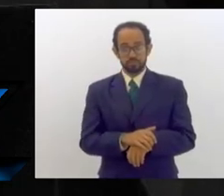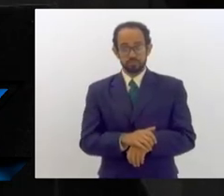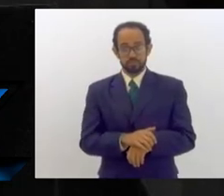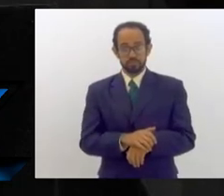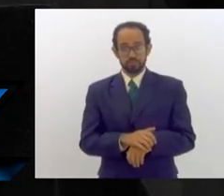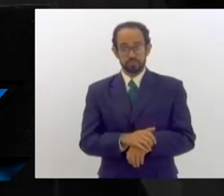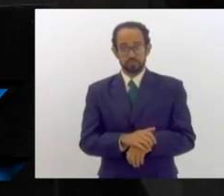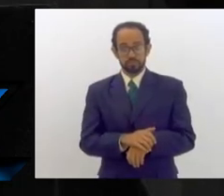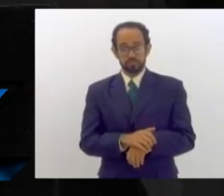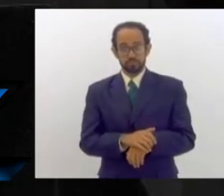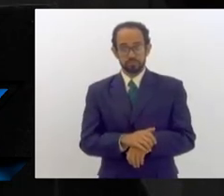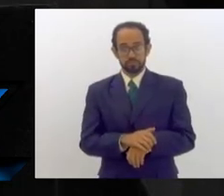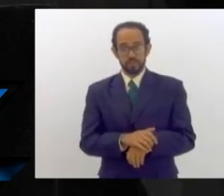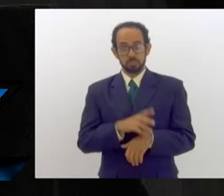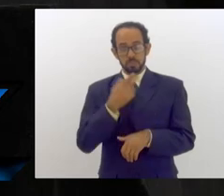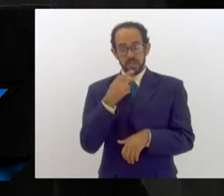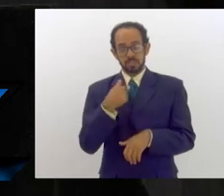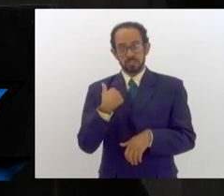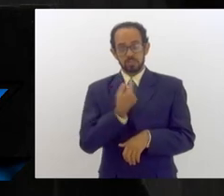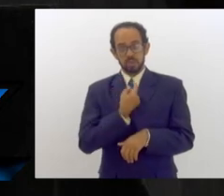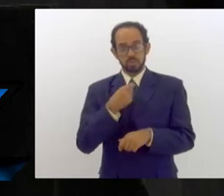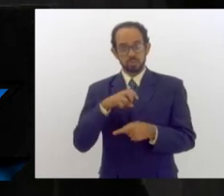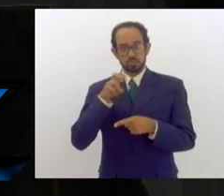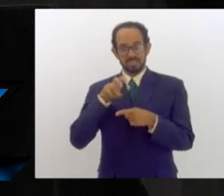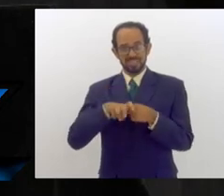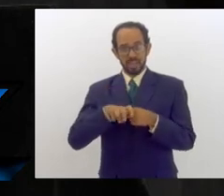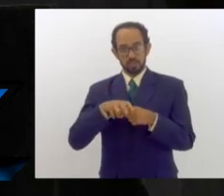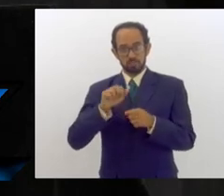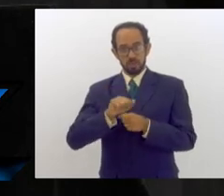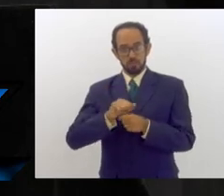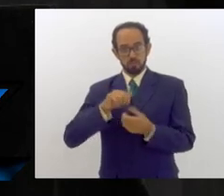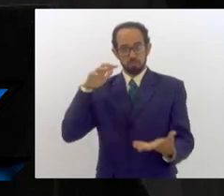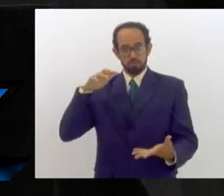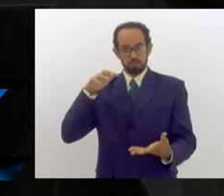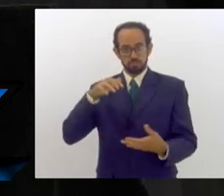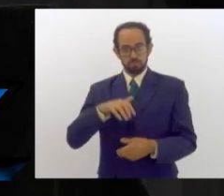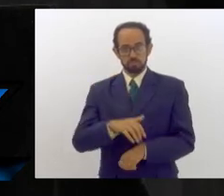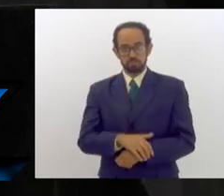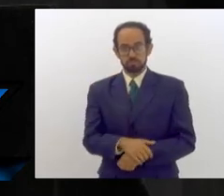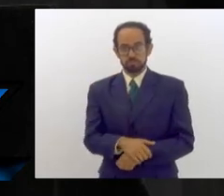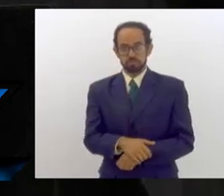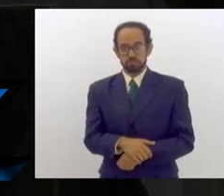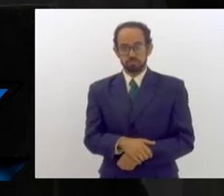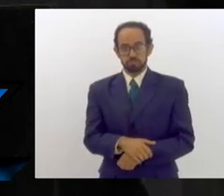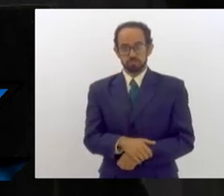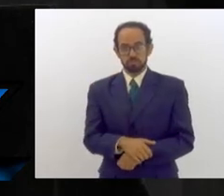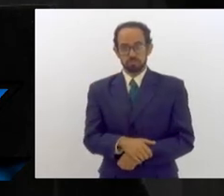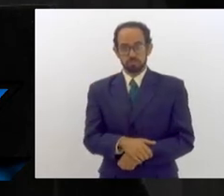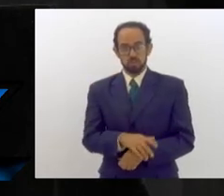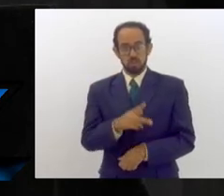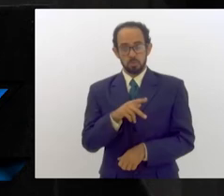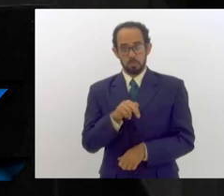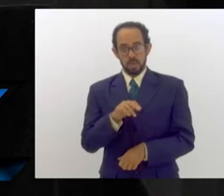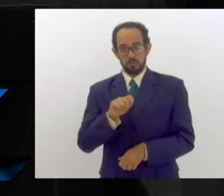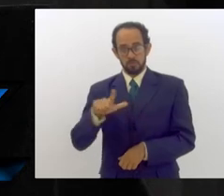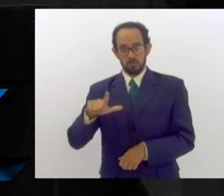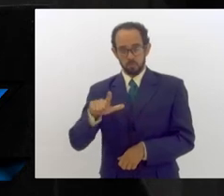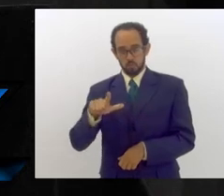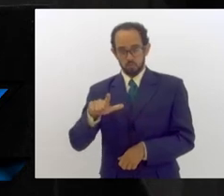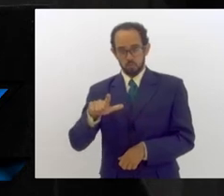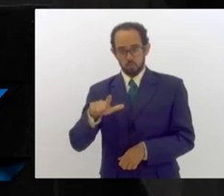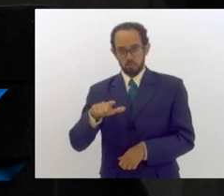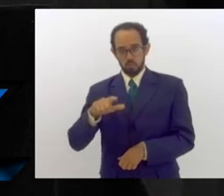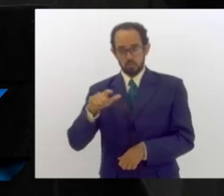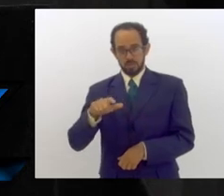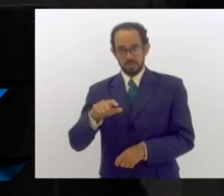numa bomba que o pavio acha que